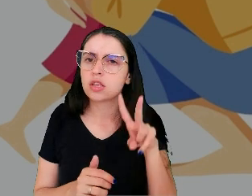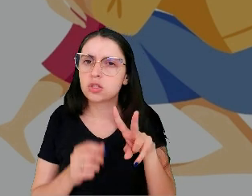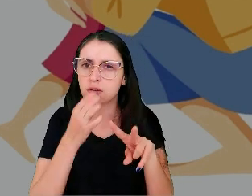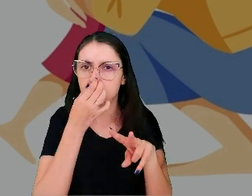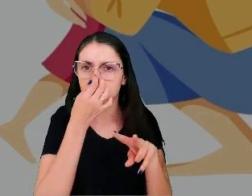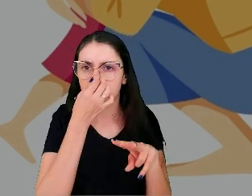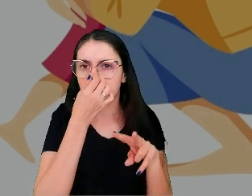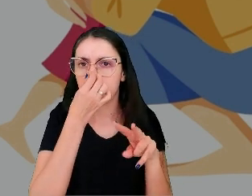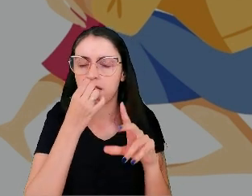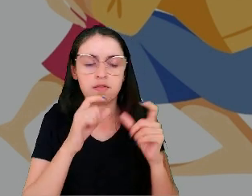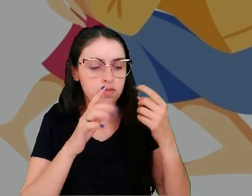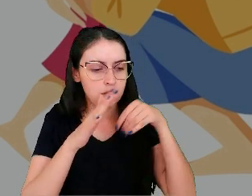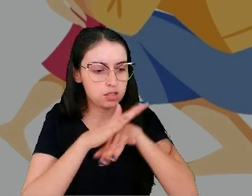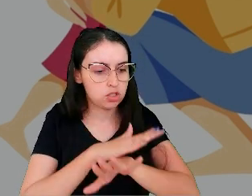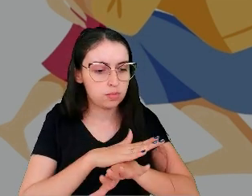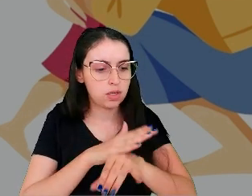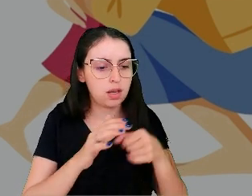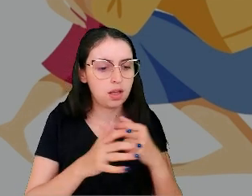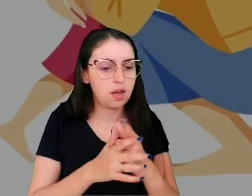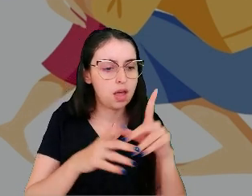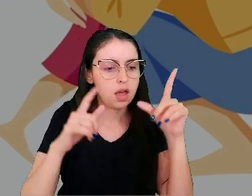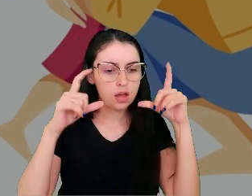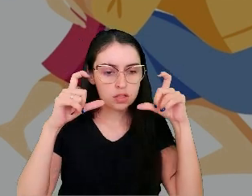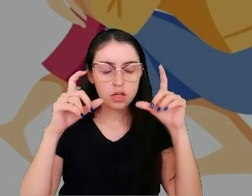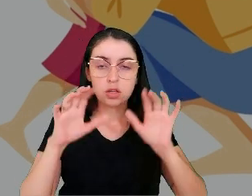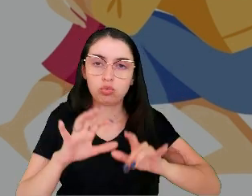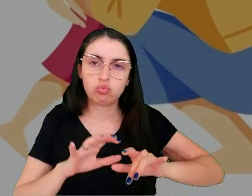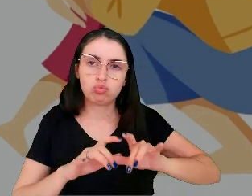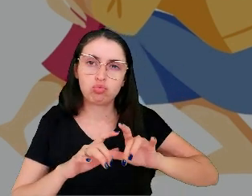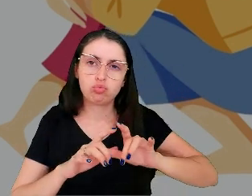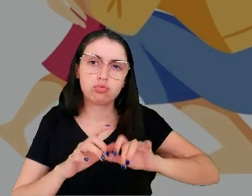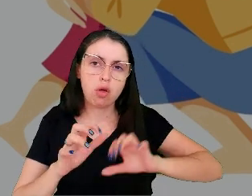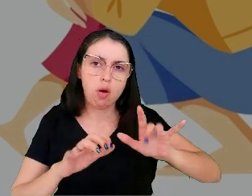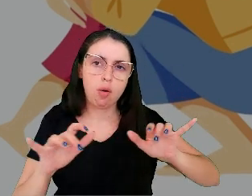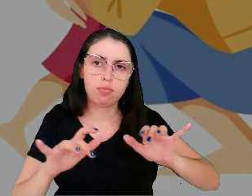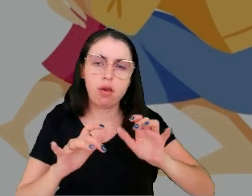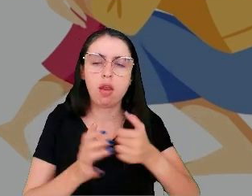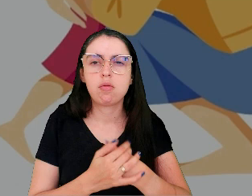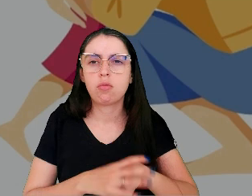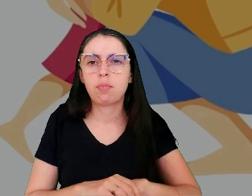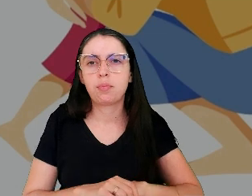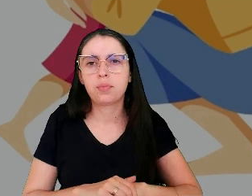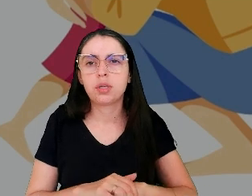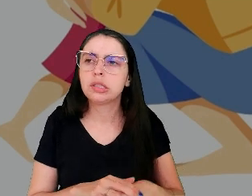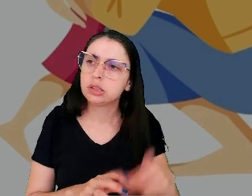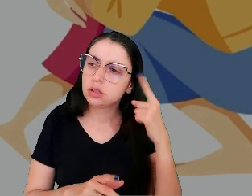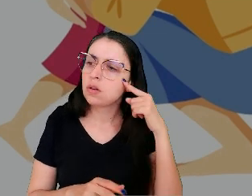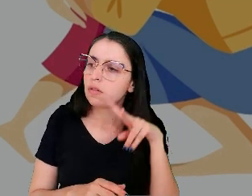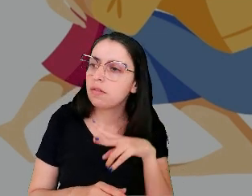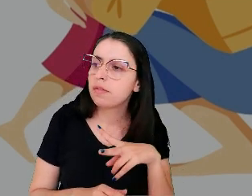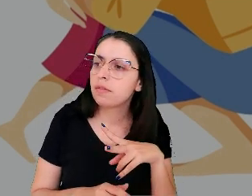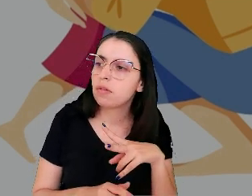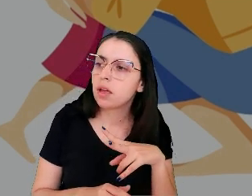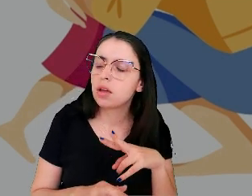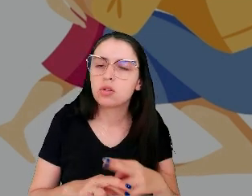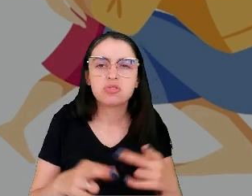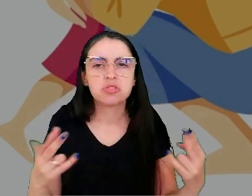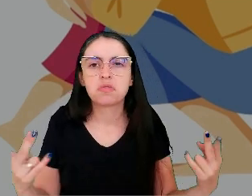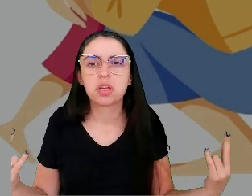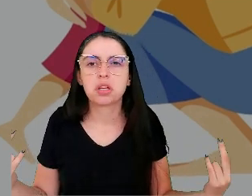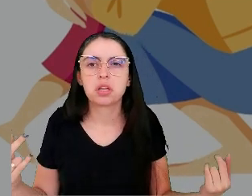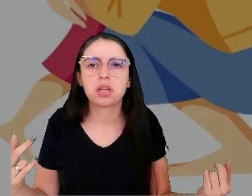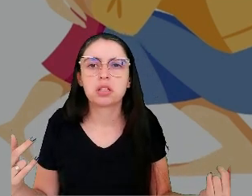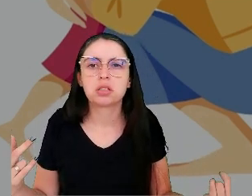ver, digamos, vai revelar, agora não é mais revelar no computador, a gente termina de alguma forma se tocando com